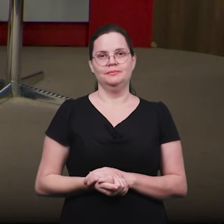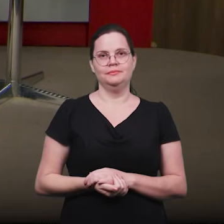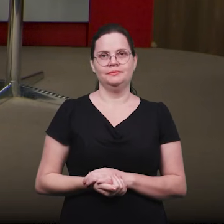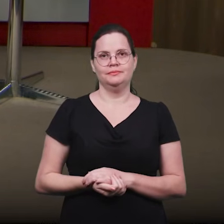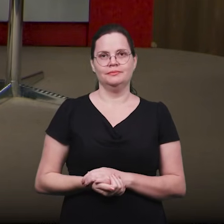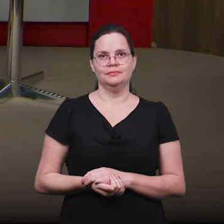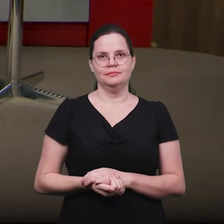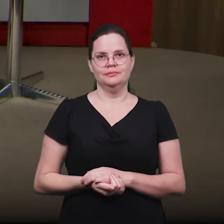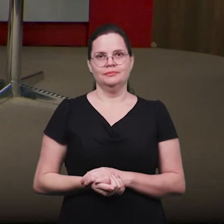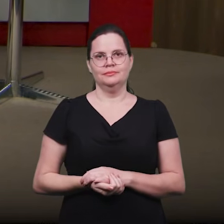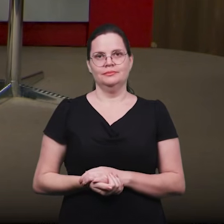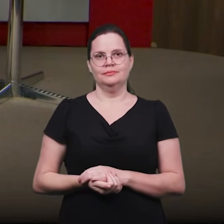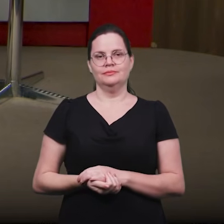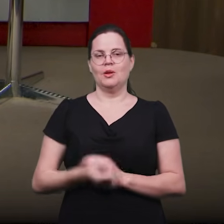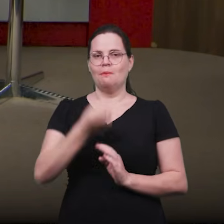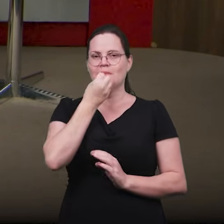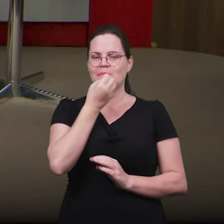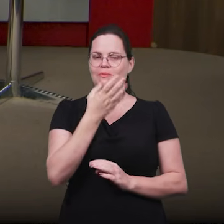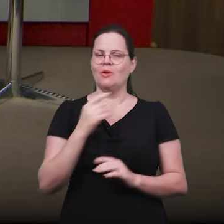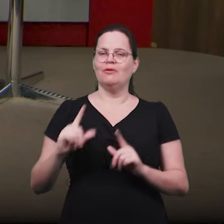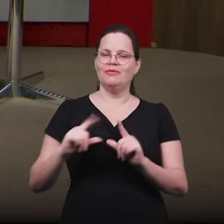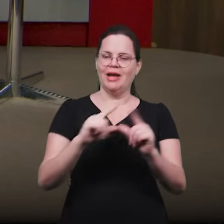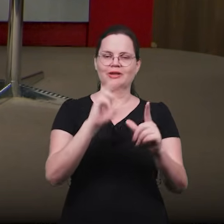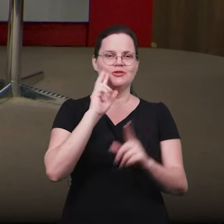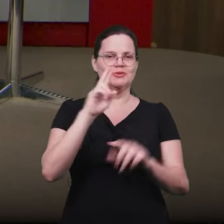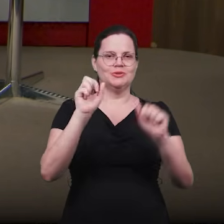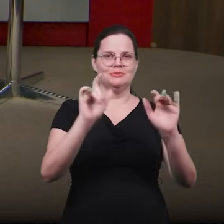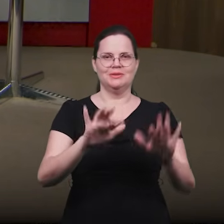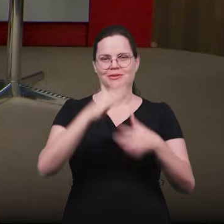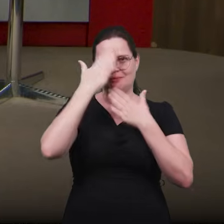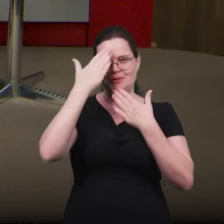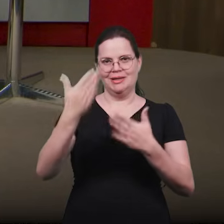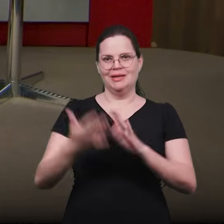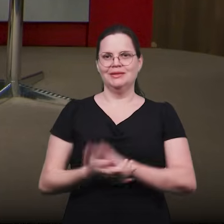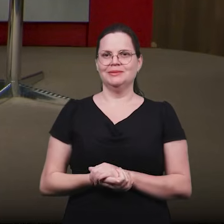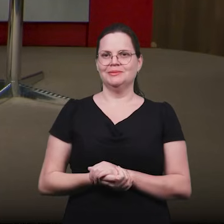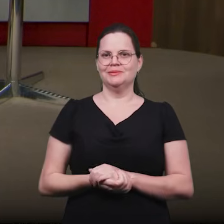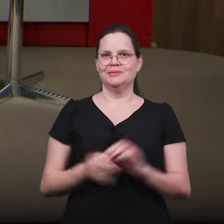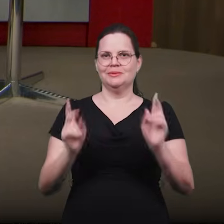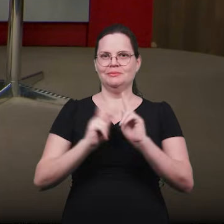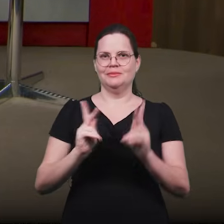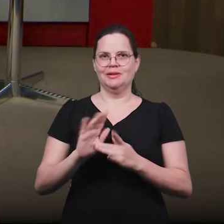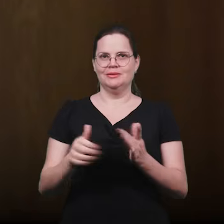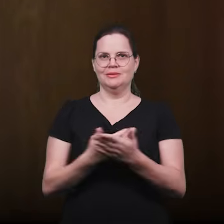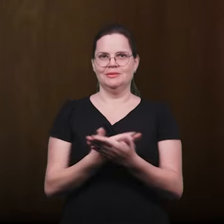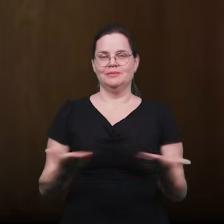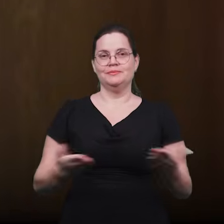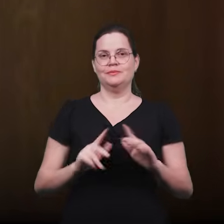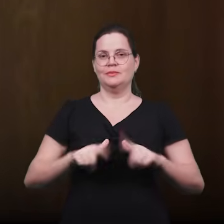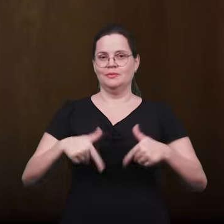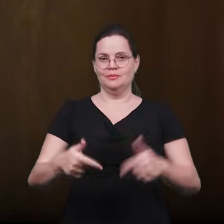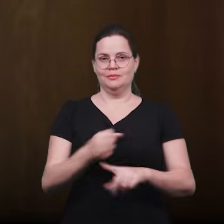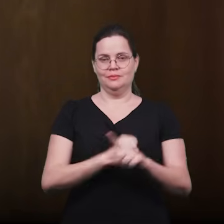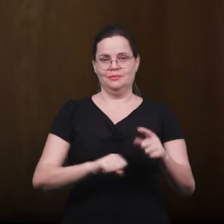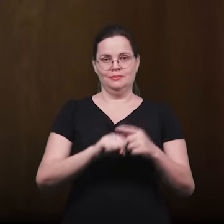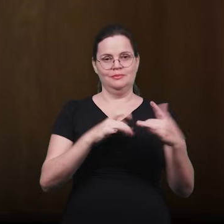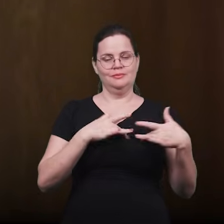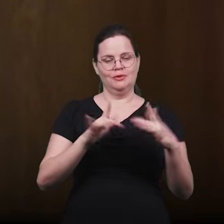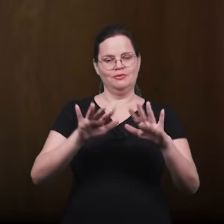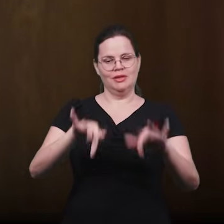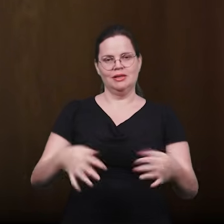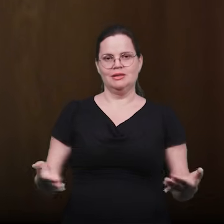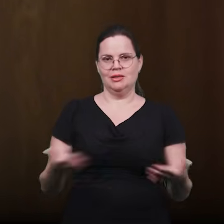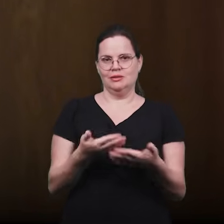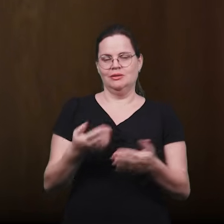país. Uma boa viagem, que o Senhor abençoe. Muito obrigado. Amém. Pai do Senhor. Pai do Senhor. O Ação Social fica por